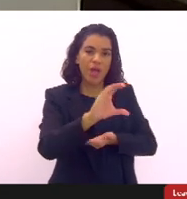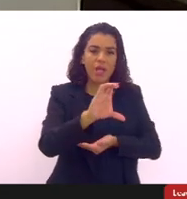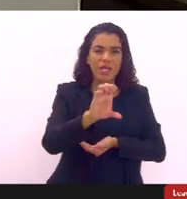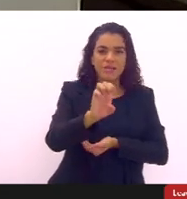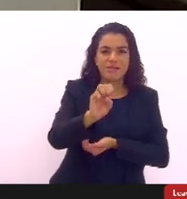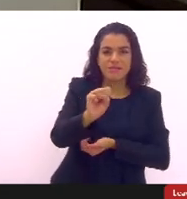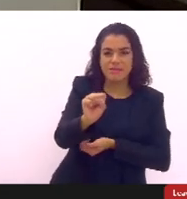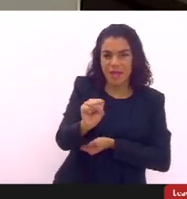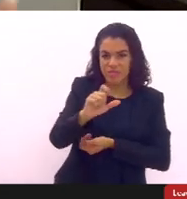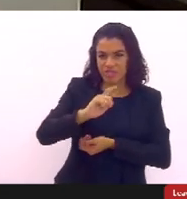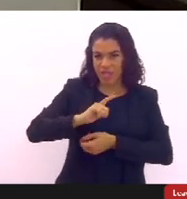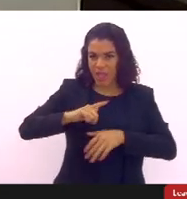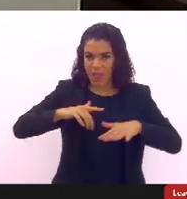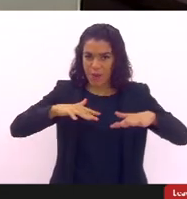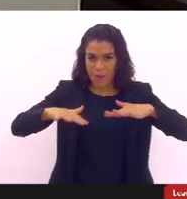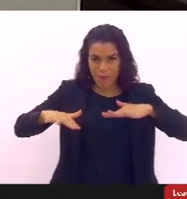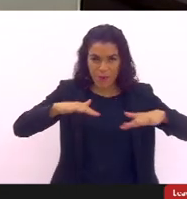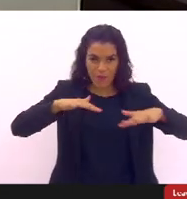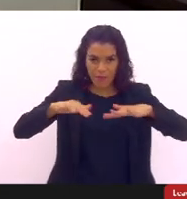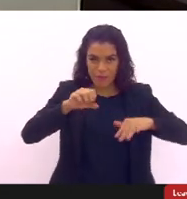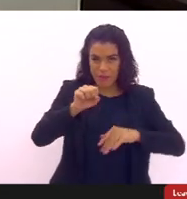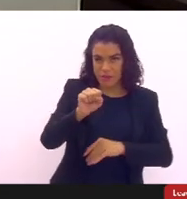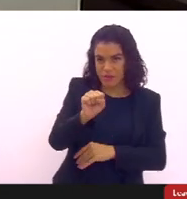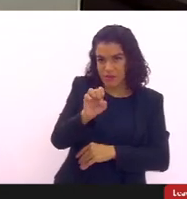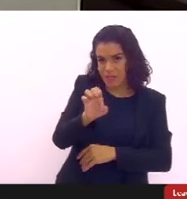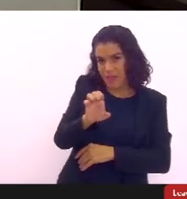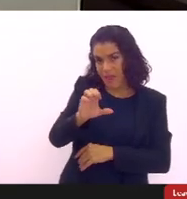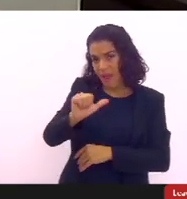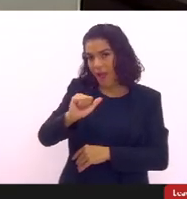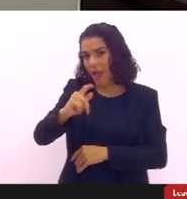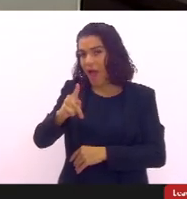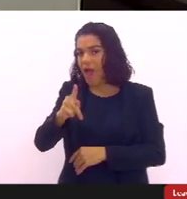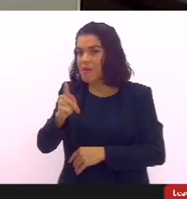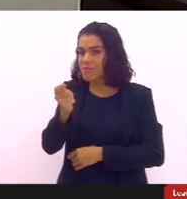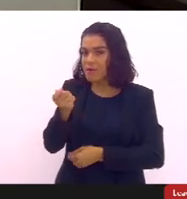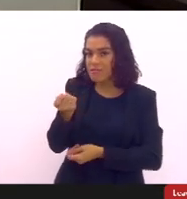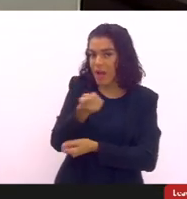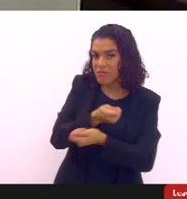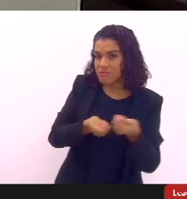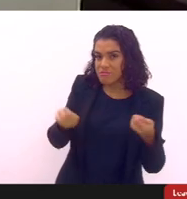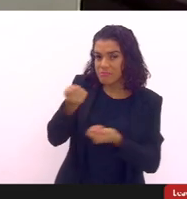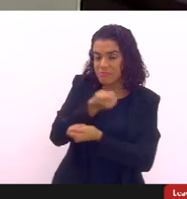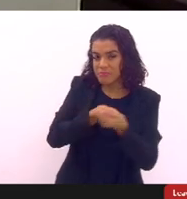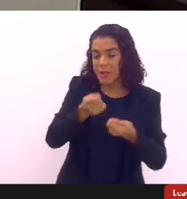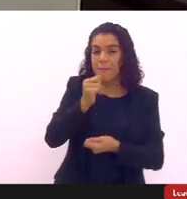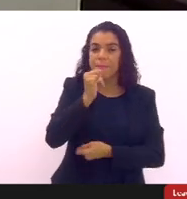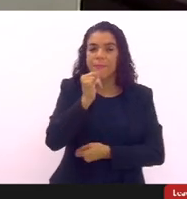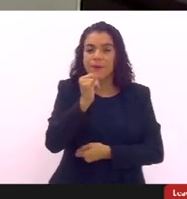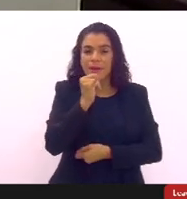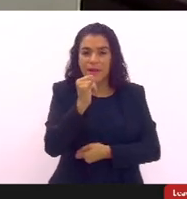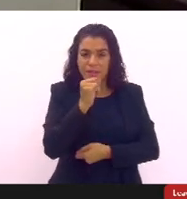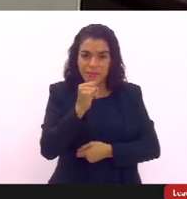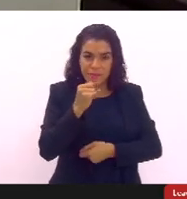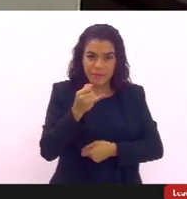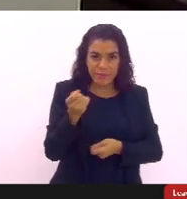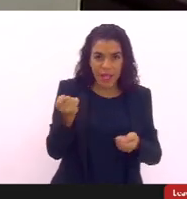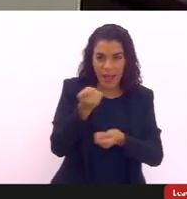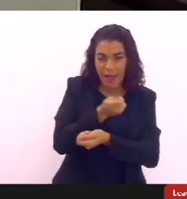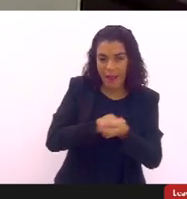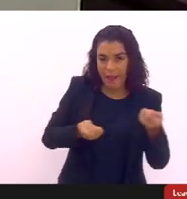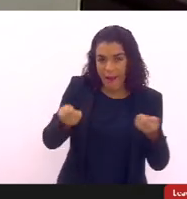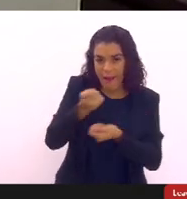há um movimento da SEAP para fazer essa articulação? No orçamento da SEAP, já que o senhor é